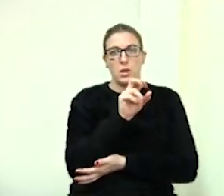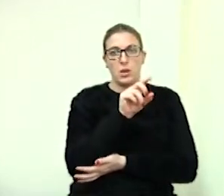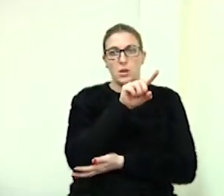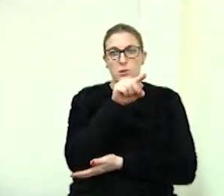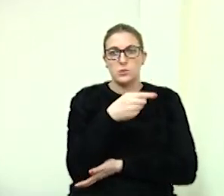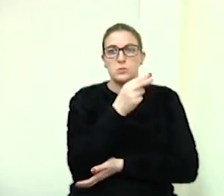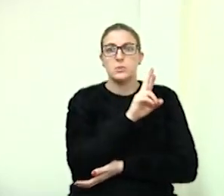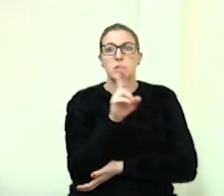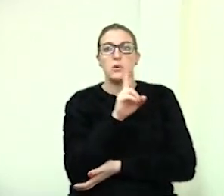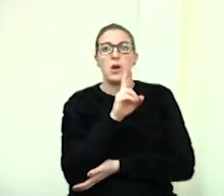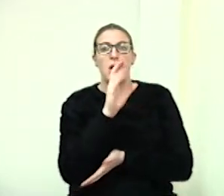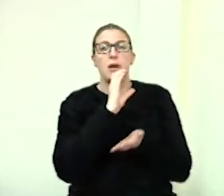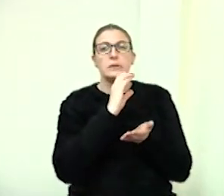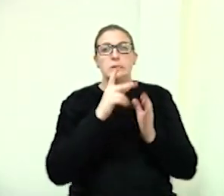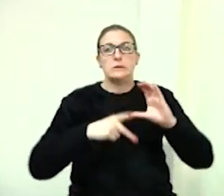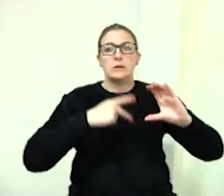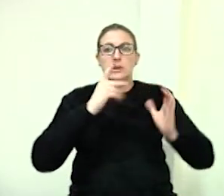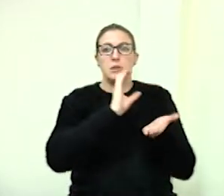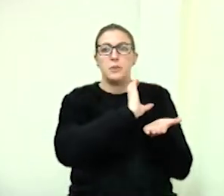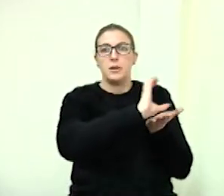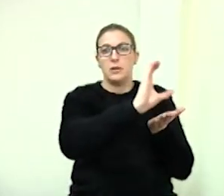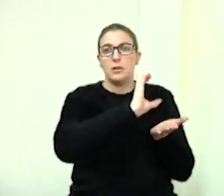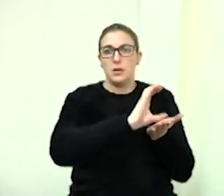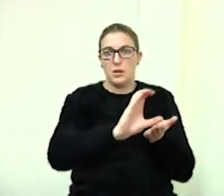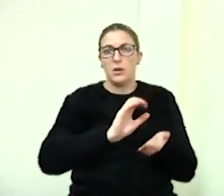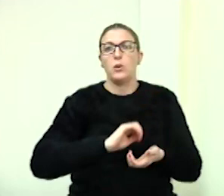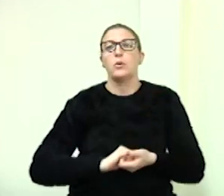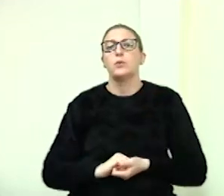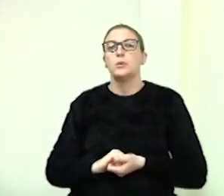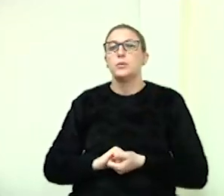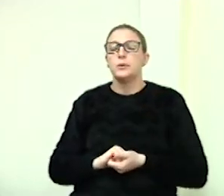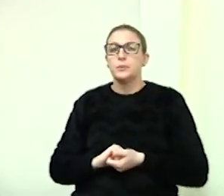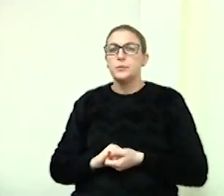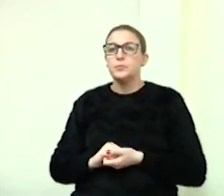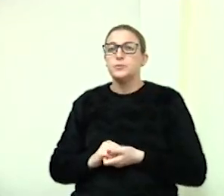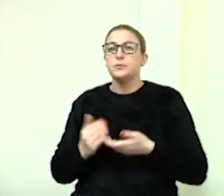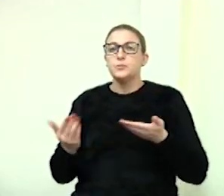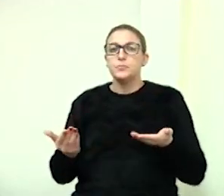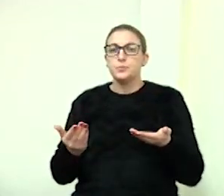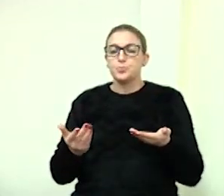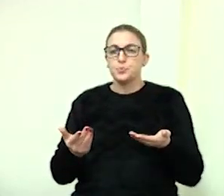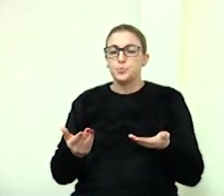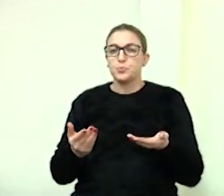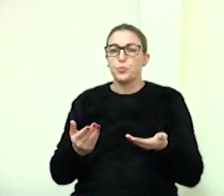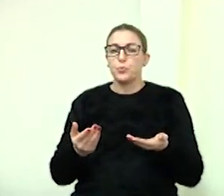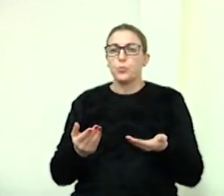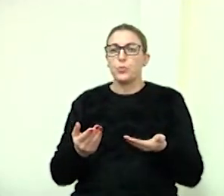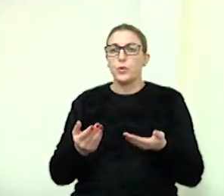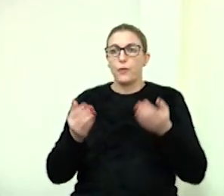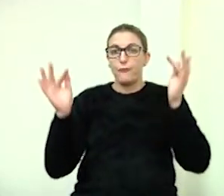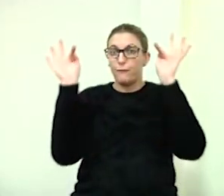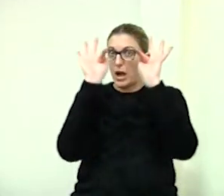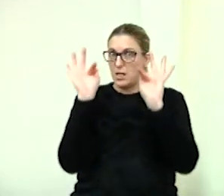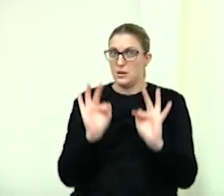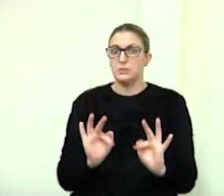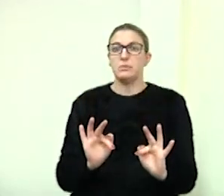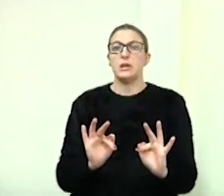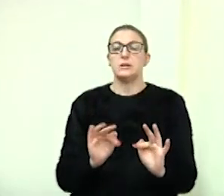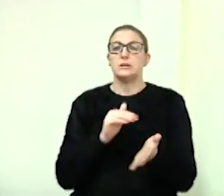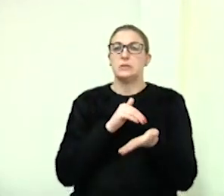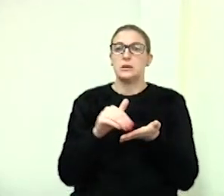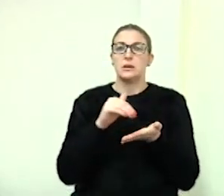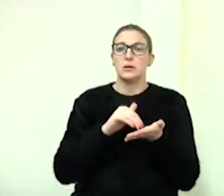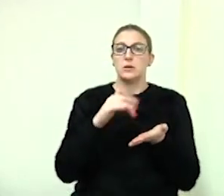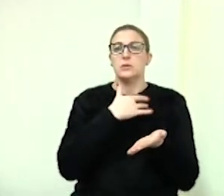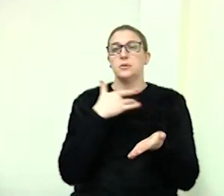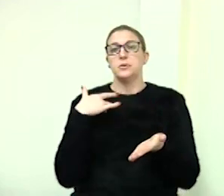Legislativa ofereceu, que era 500 mil para Assistência Social e 500 mil para a Secretaria da Saúde, como, felizmente, a Secretaria da Saúde não